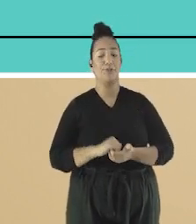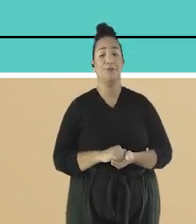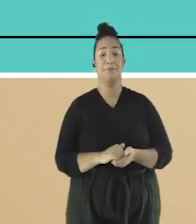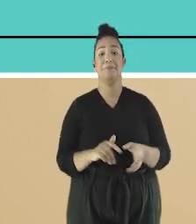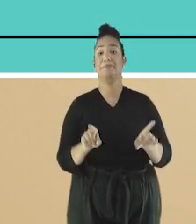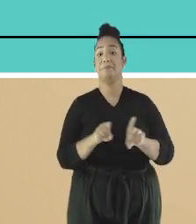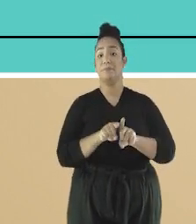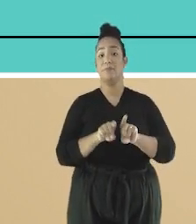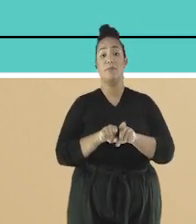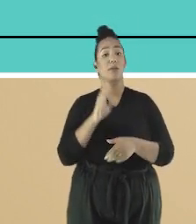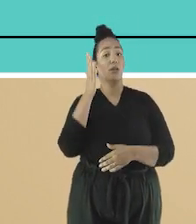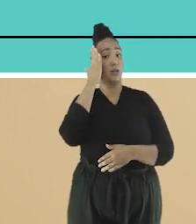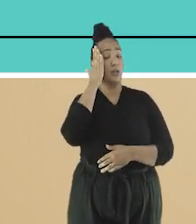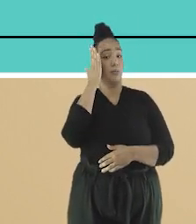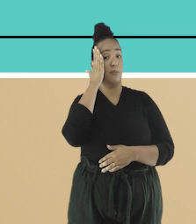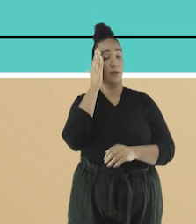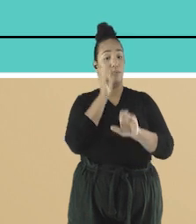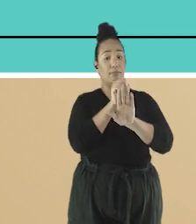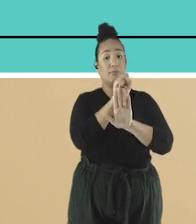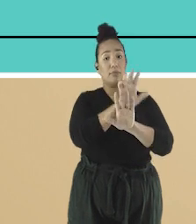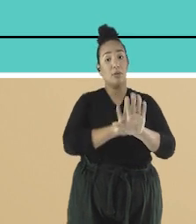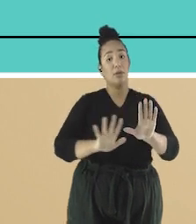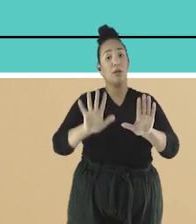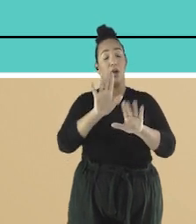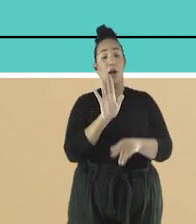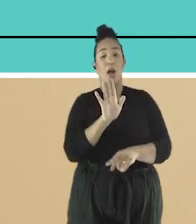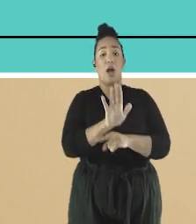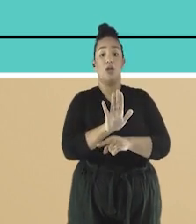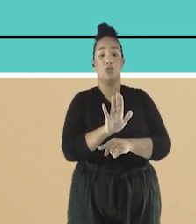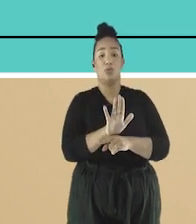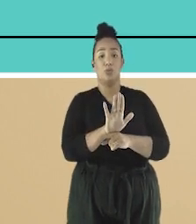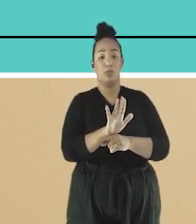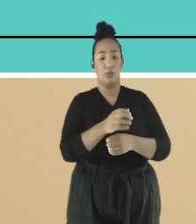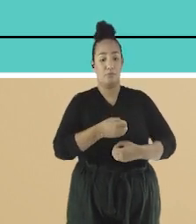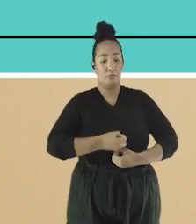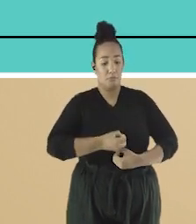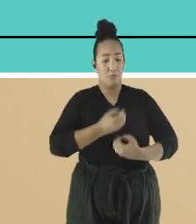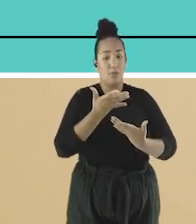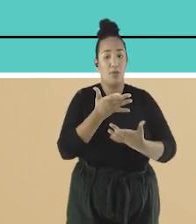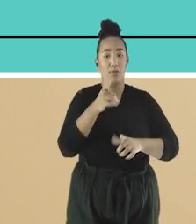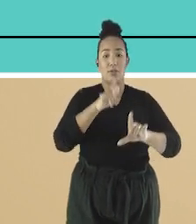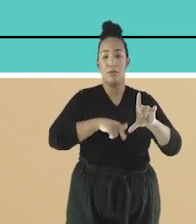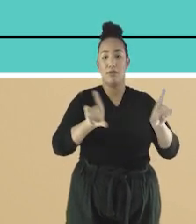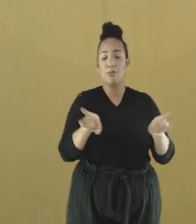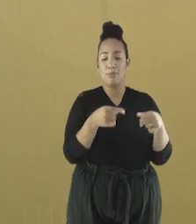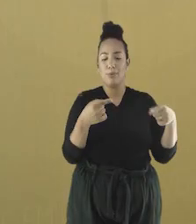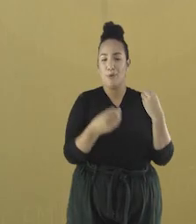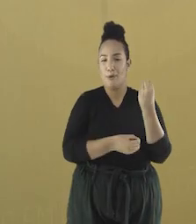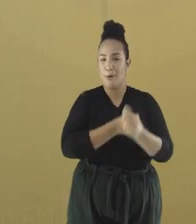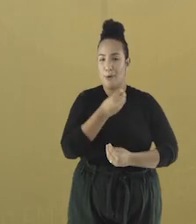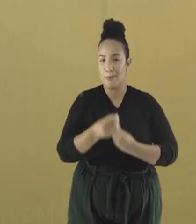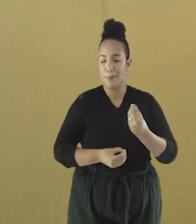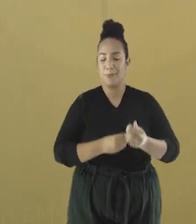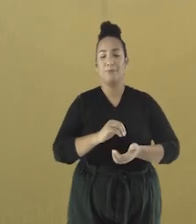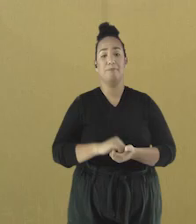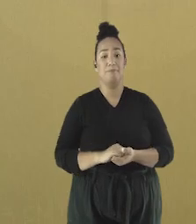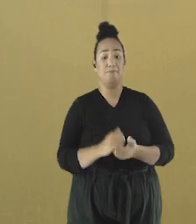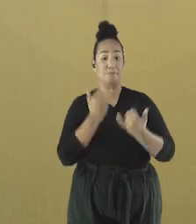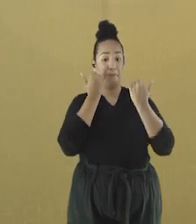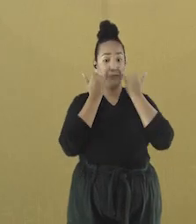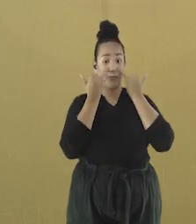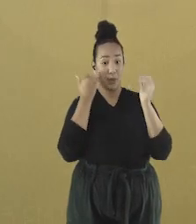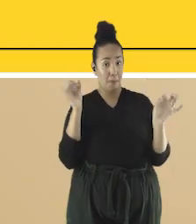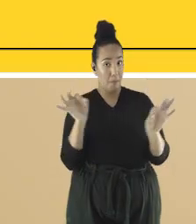a forma como as figuras de linguagem trabalham a favor da construção da poesia em letras de música. Informações dadas,